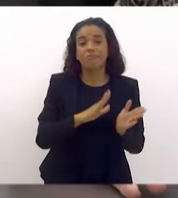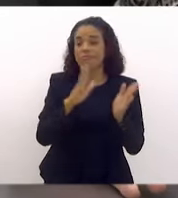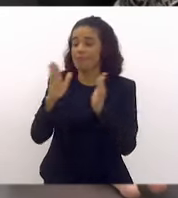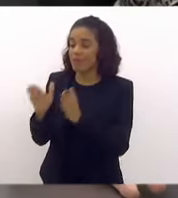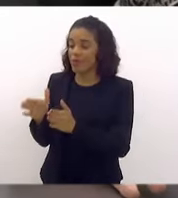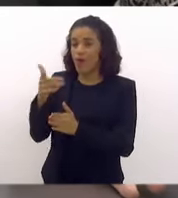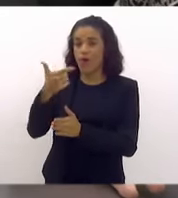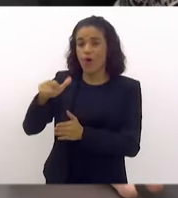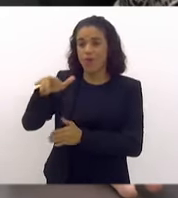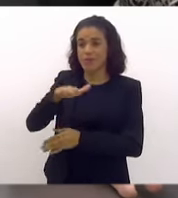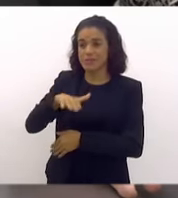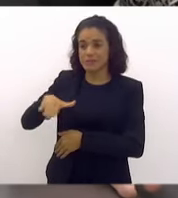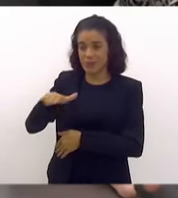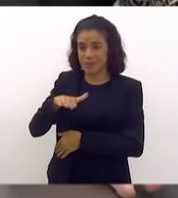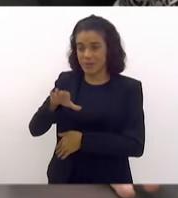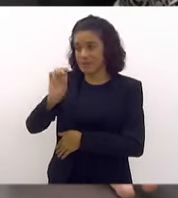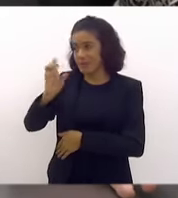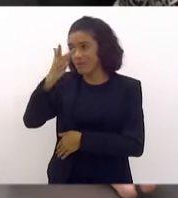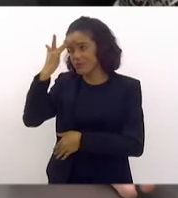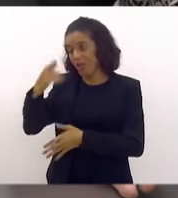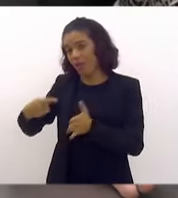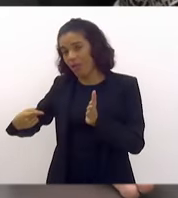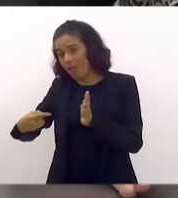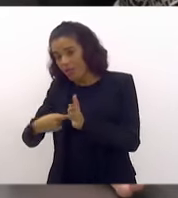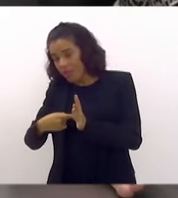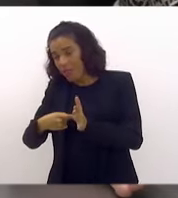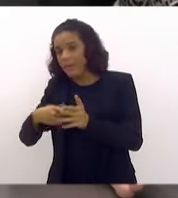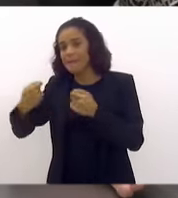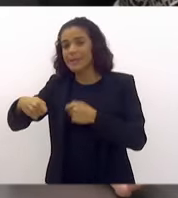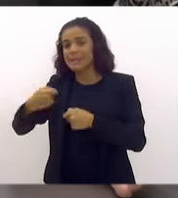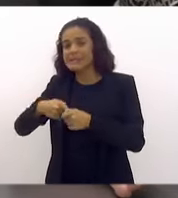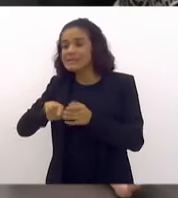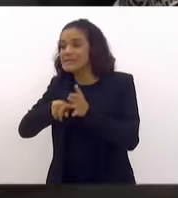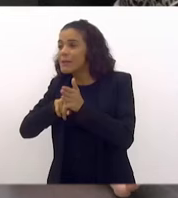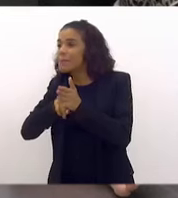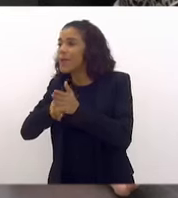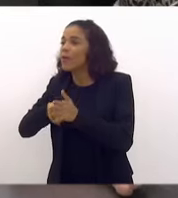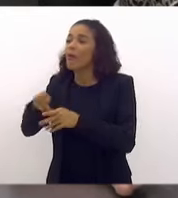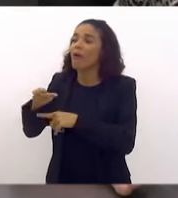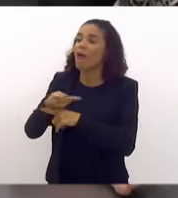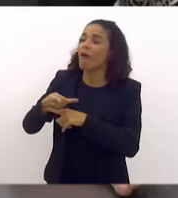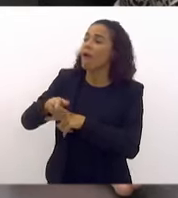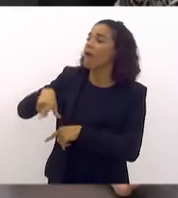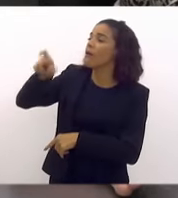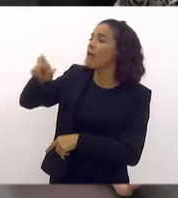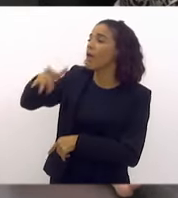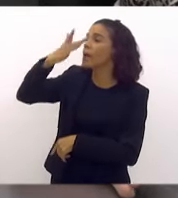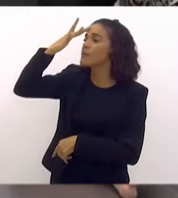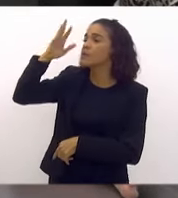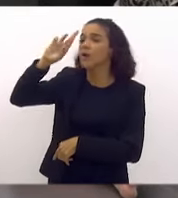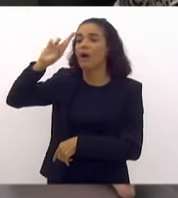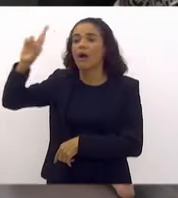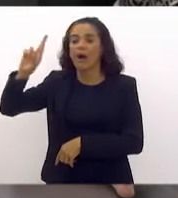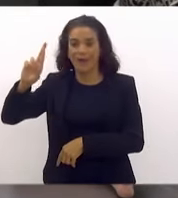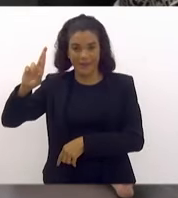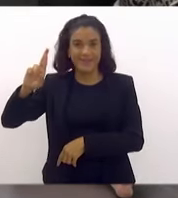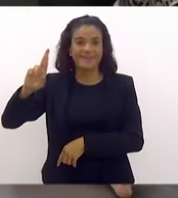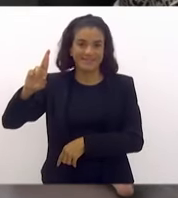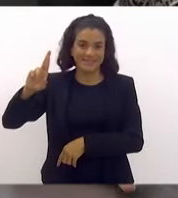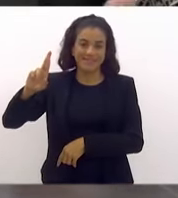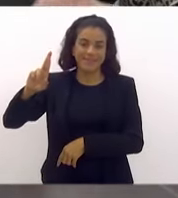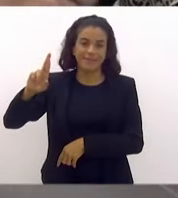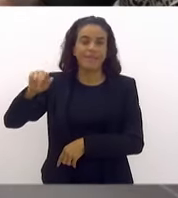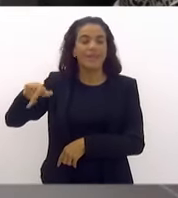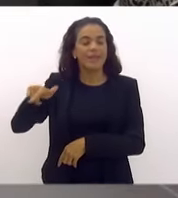o no no inquérito policial né né há necessidade de apurar Quem foi aquela pessoa né E aí depois